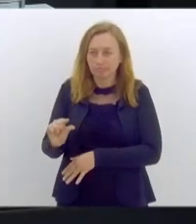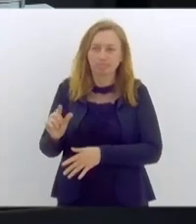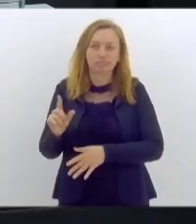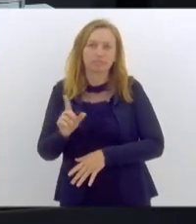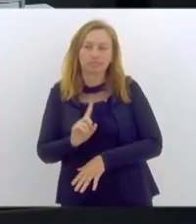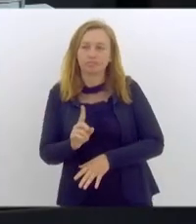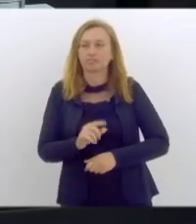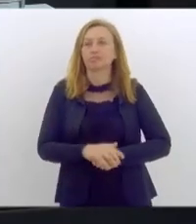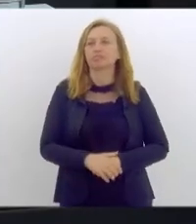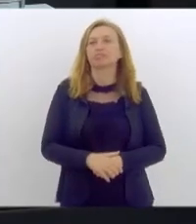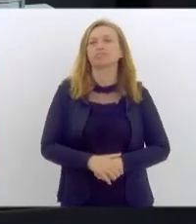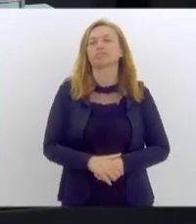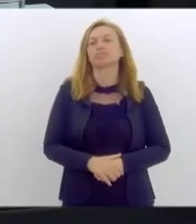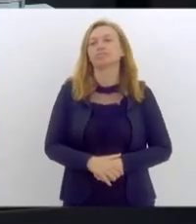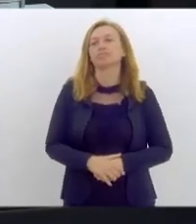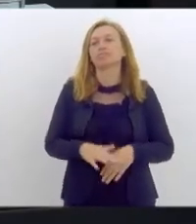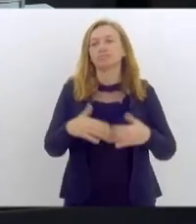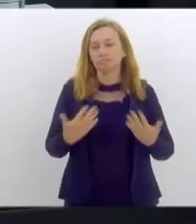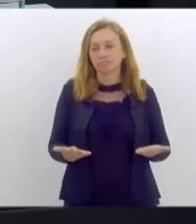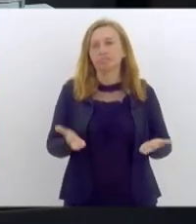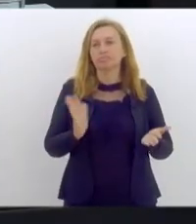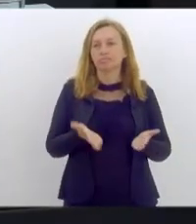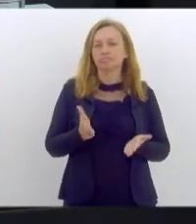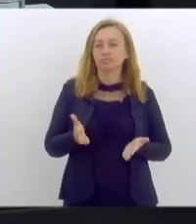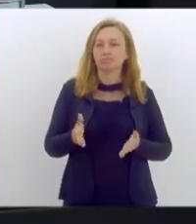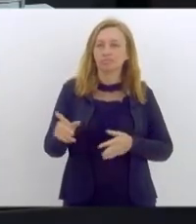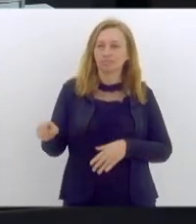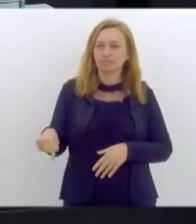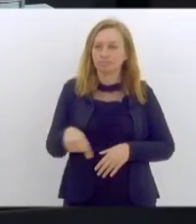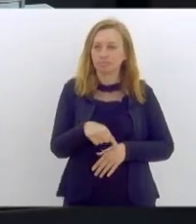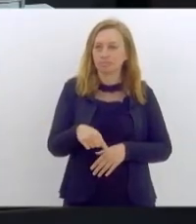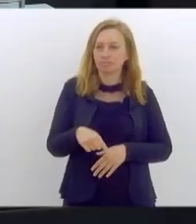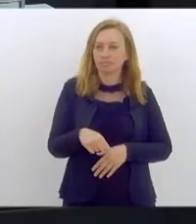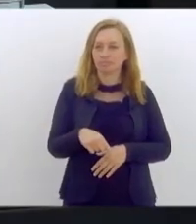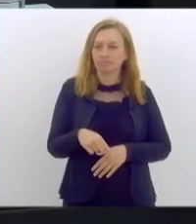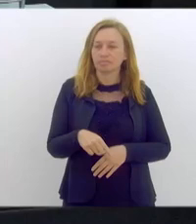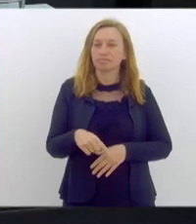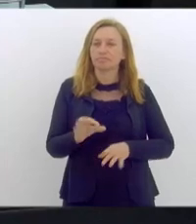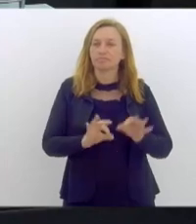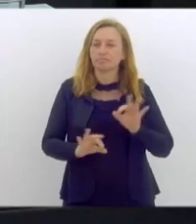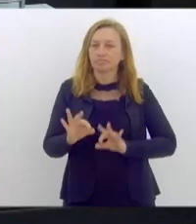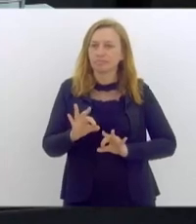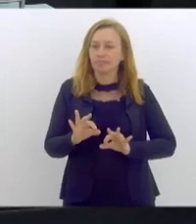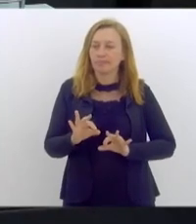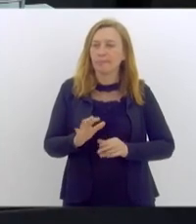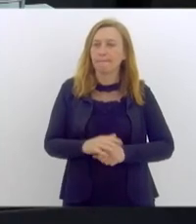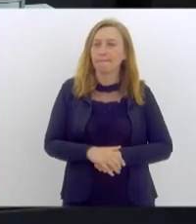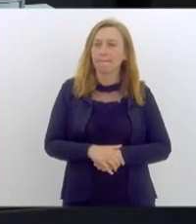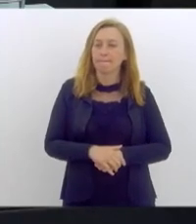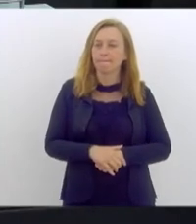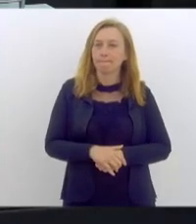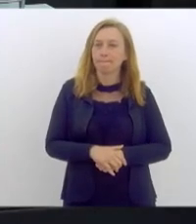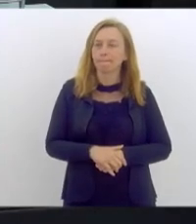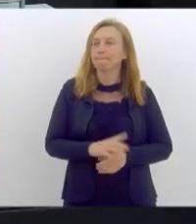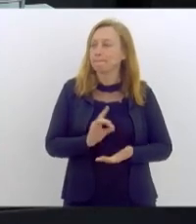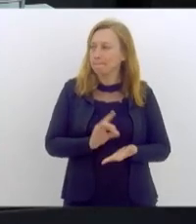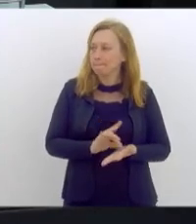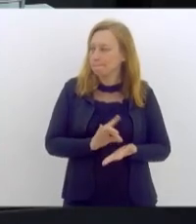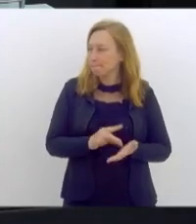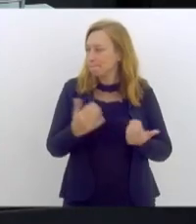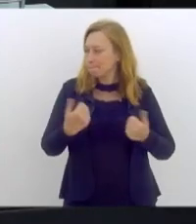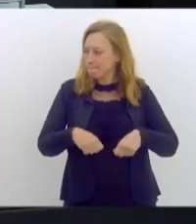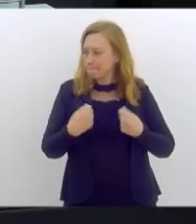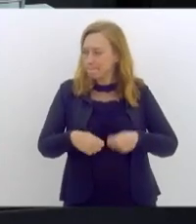financeira por exemplo então a gente já tá trazendo aqui para esse programa né O que realmente precisa